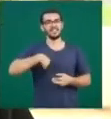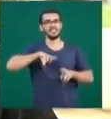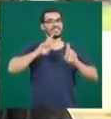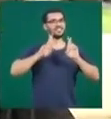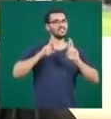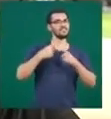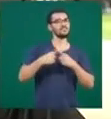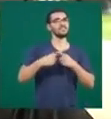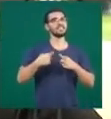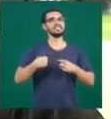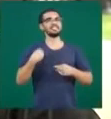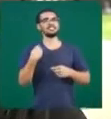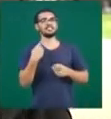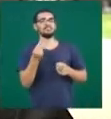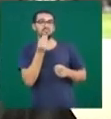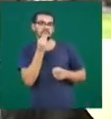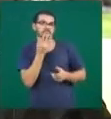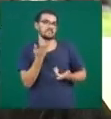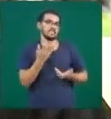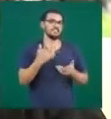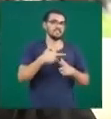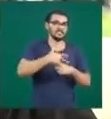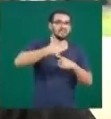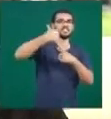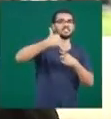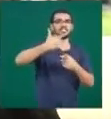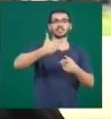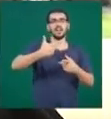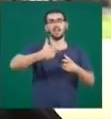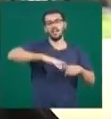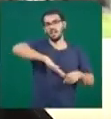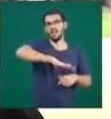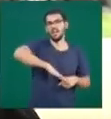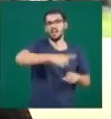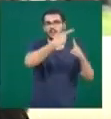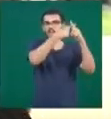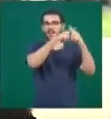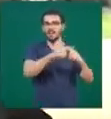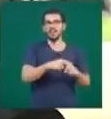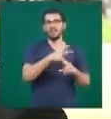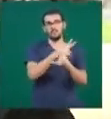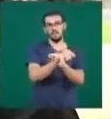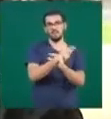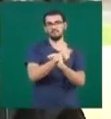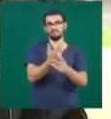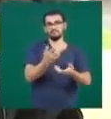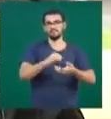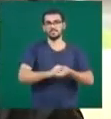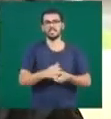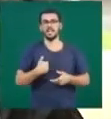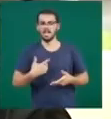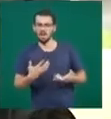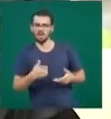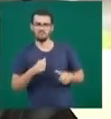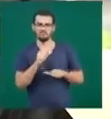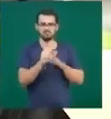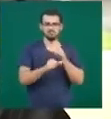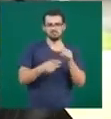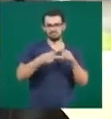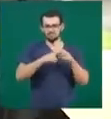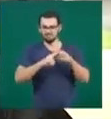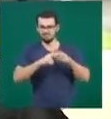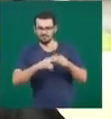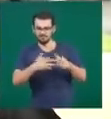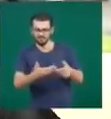ganhar no campeonato regional, que teve lá em Patos. Assim que a gente fazendo as nossas updates nos próximos